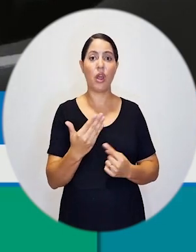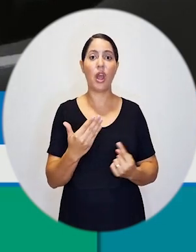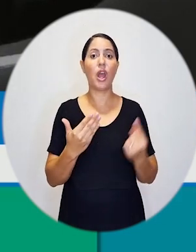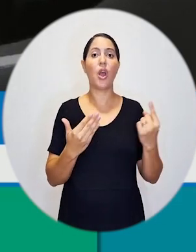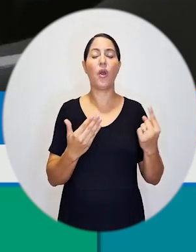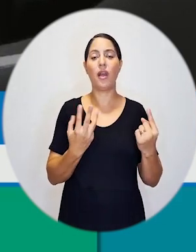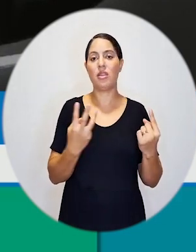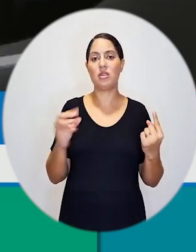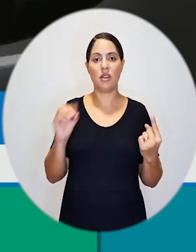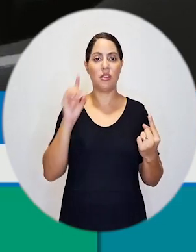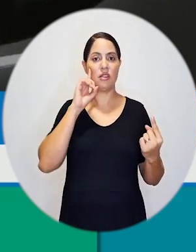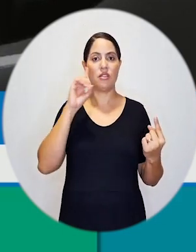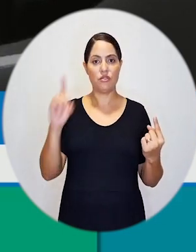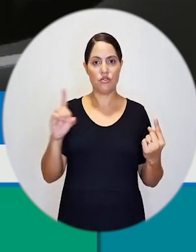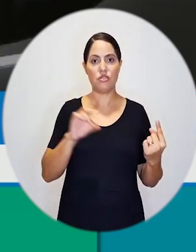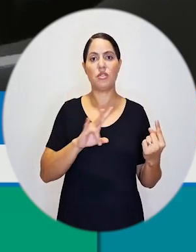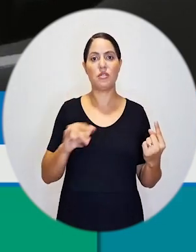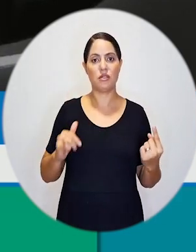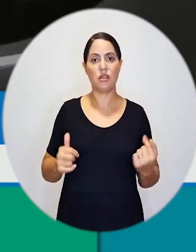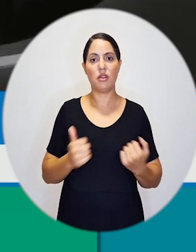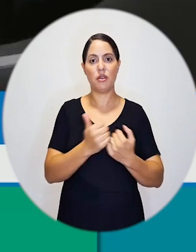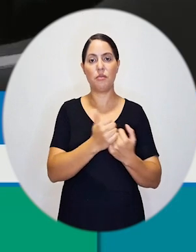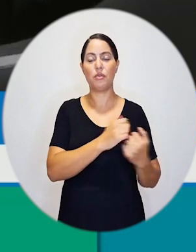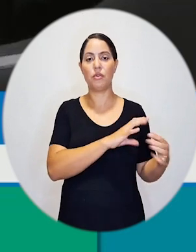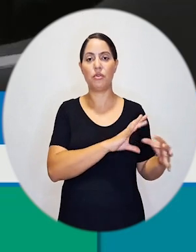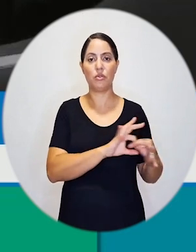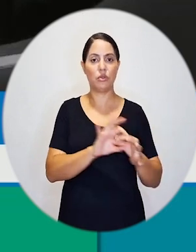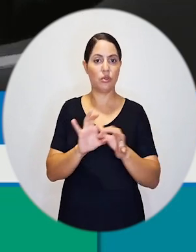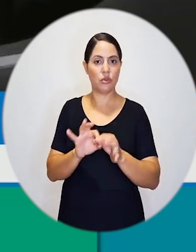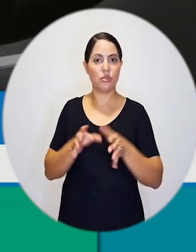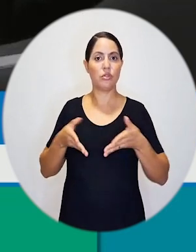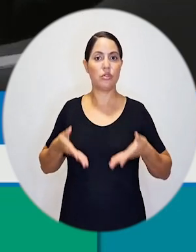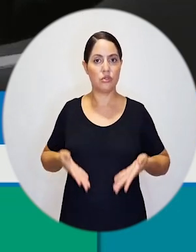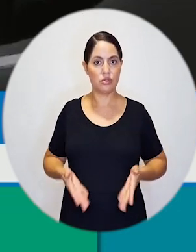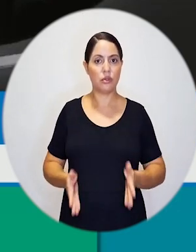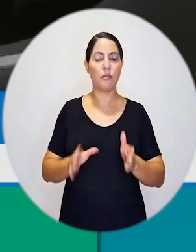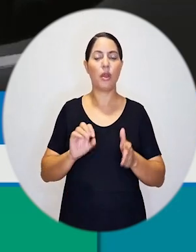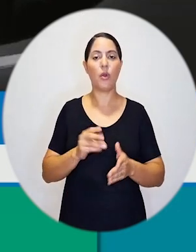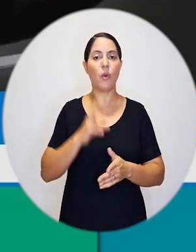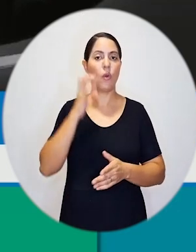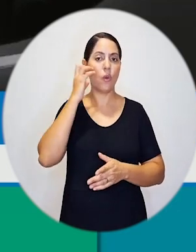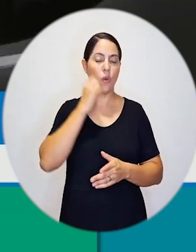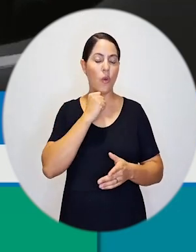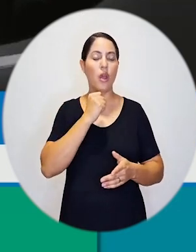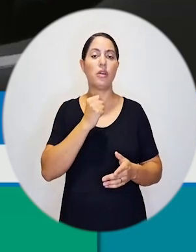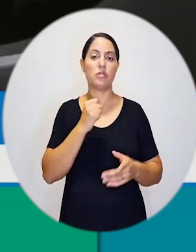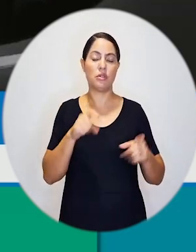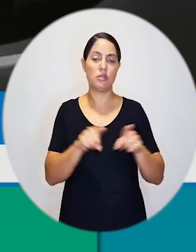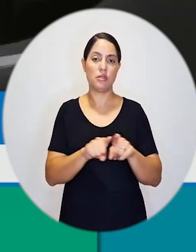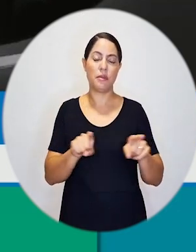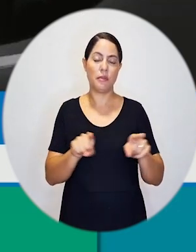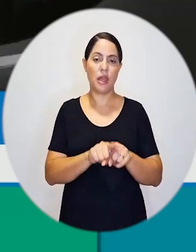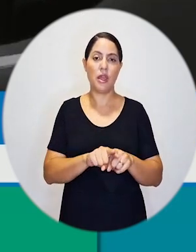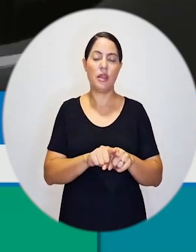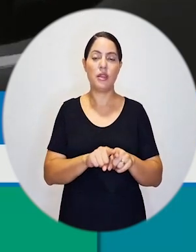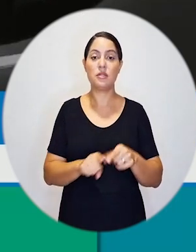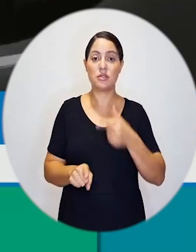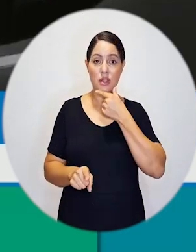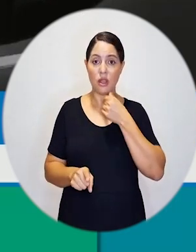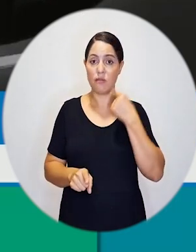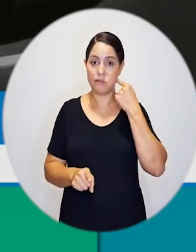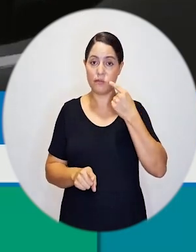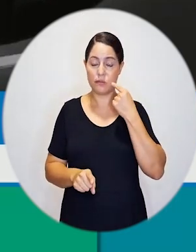patrona da causa por 30 dias, em razão de parto ou concessão de adoção, bem como em favor de advogado por 8